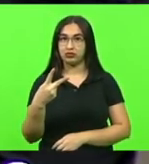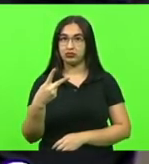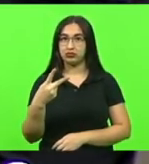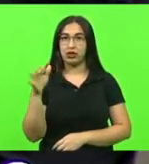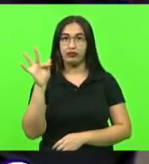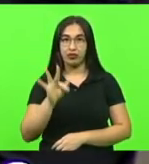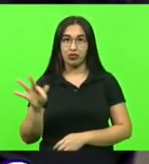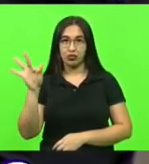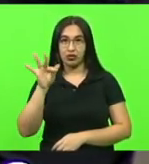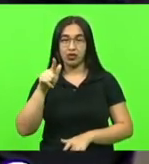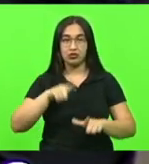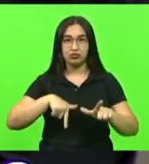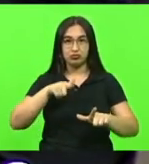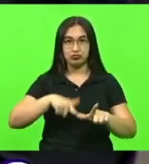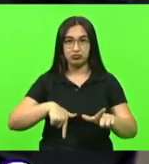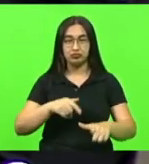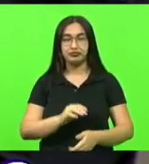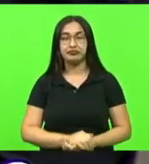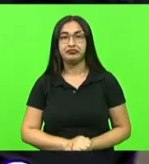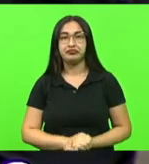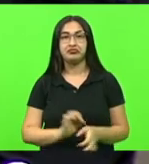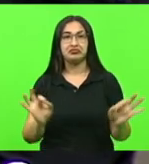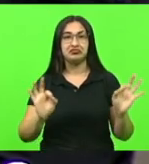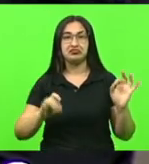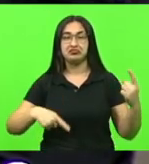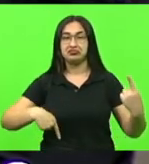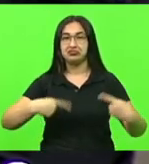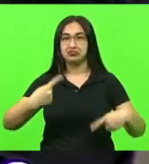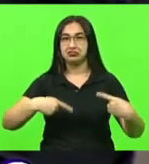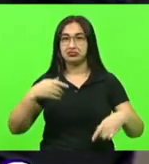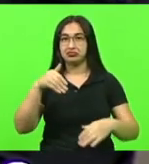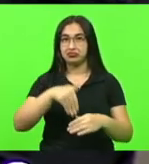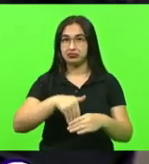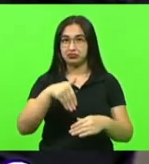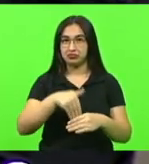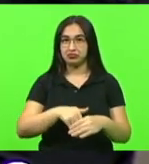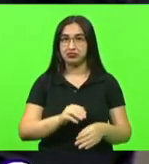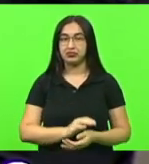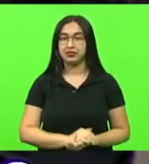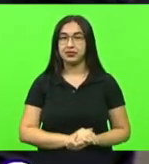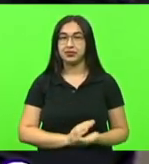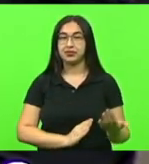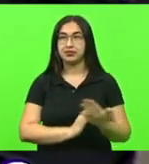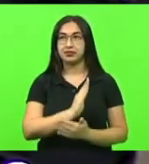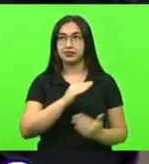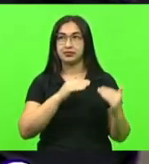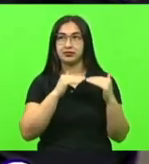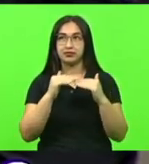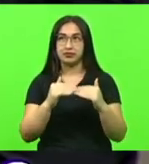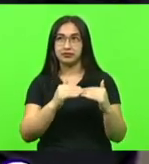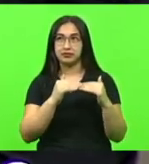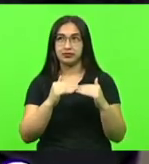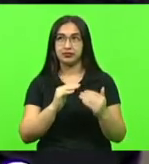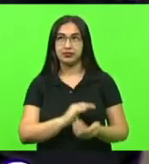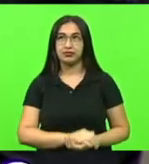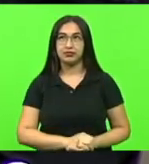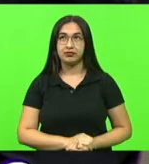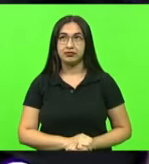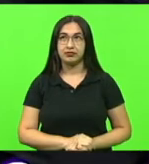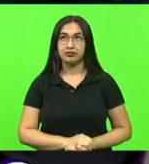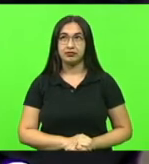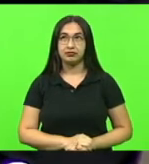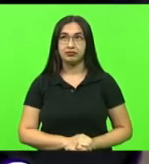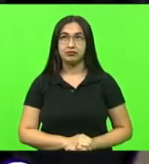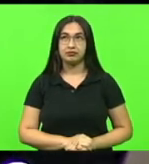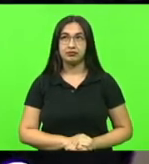Não havendo quem queira discutir, em votação. Deputados que aprovam permaneçam como se encontram. Aprovado por unanimidade. Questão de ordem, presidente.